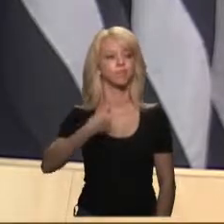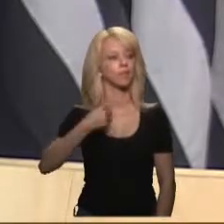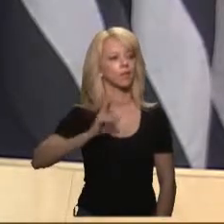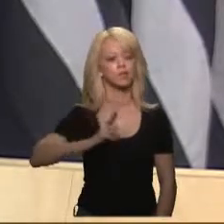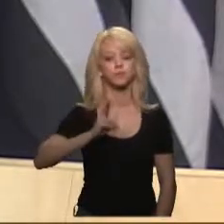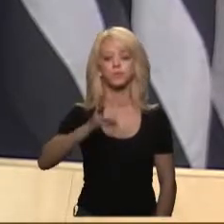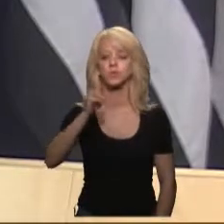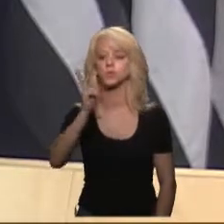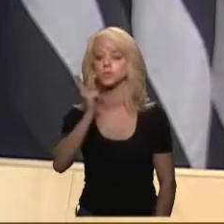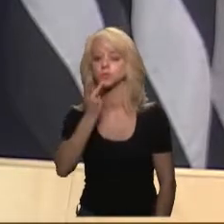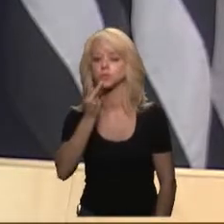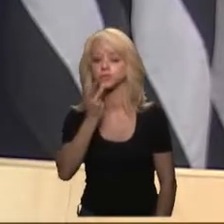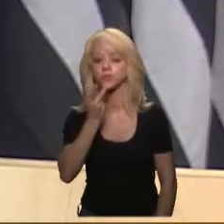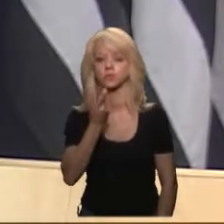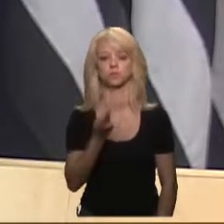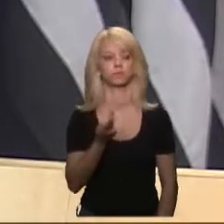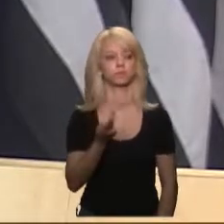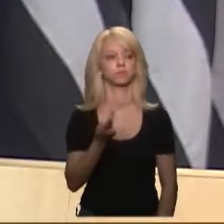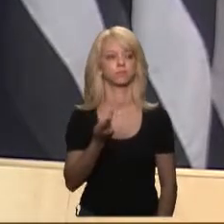que é do homem, o bicho não come.